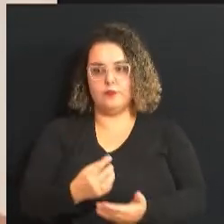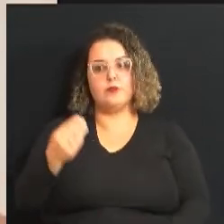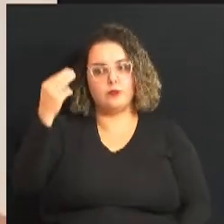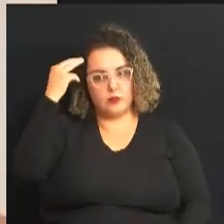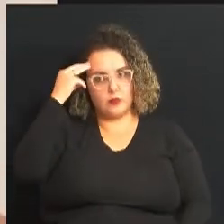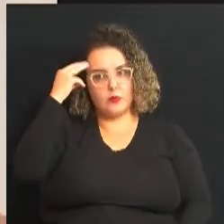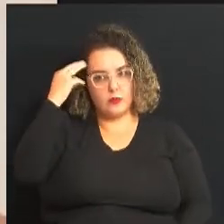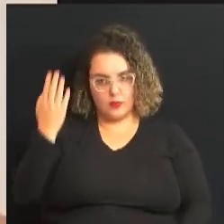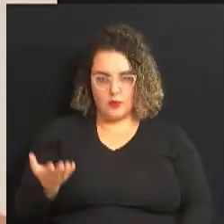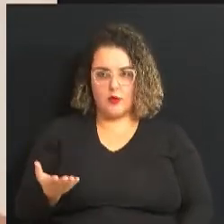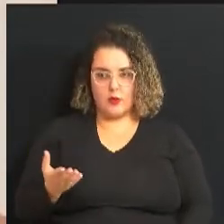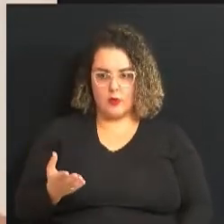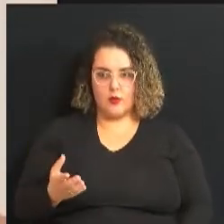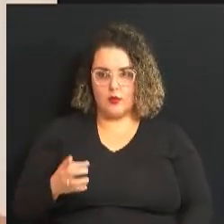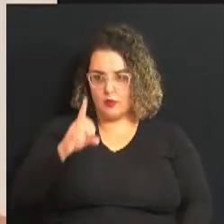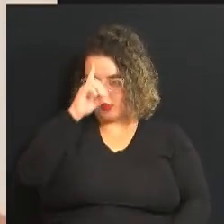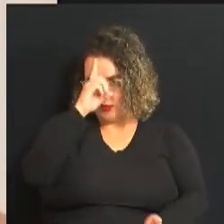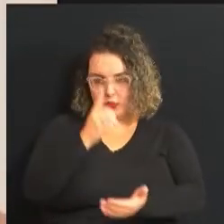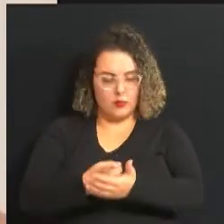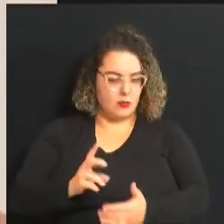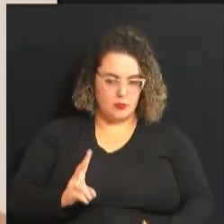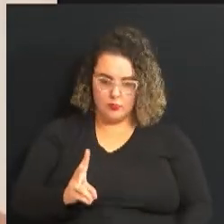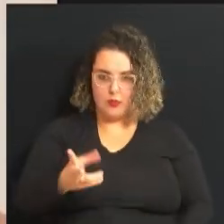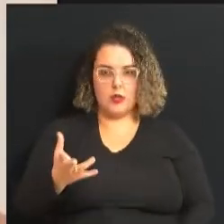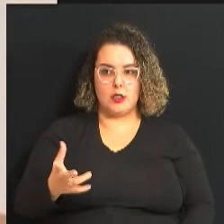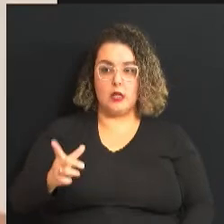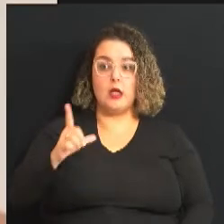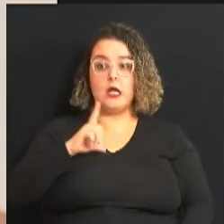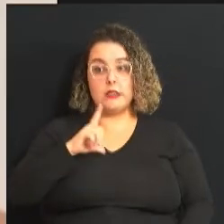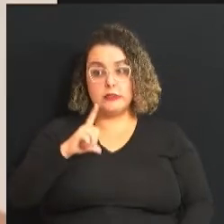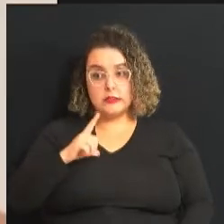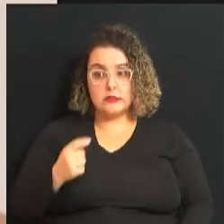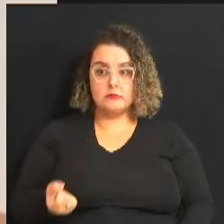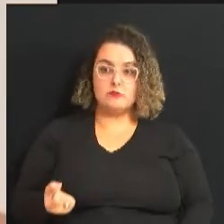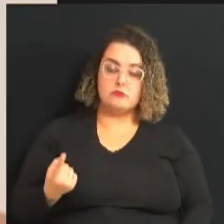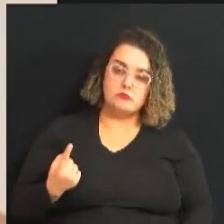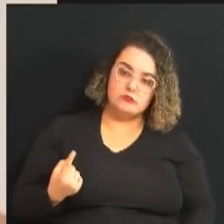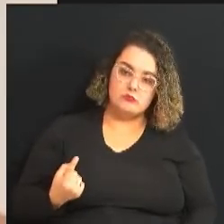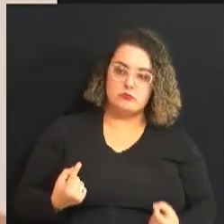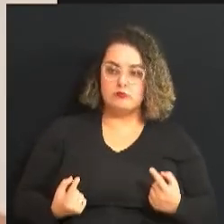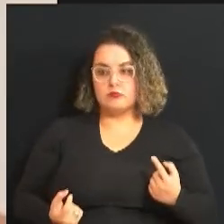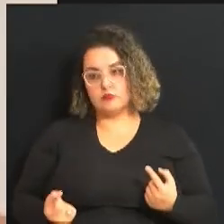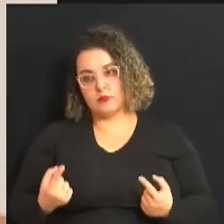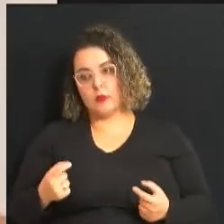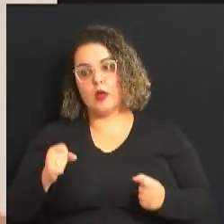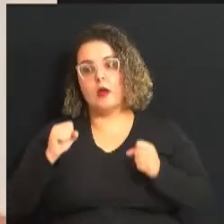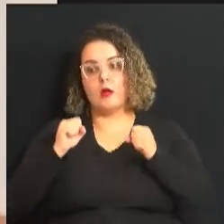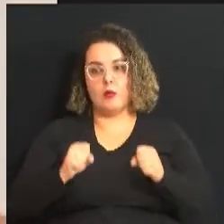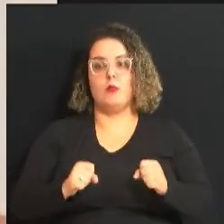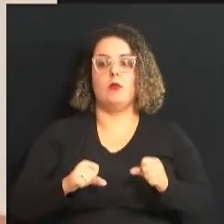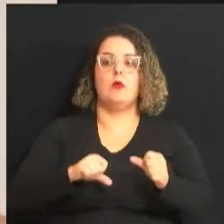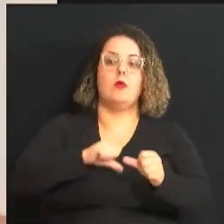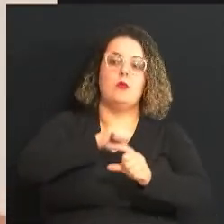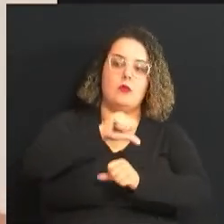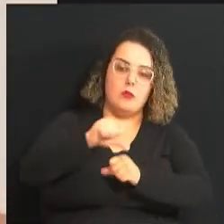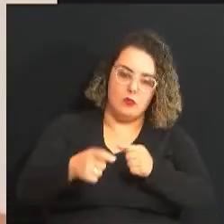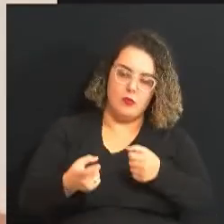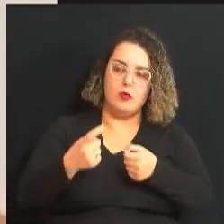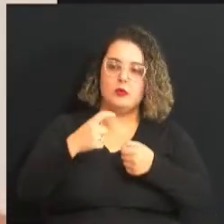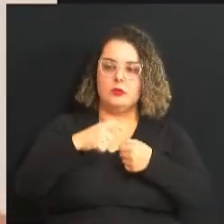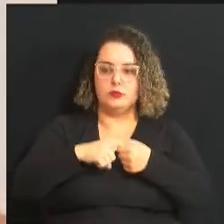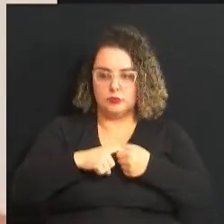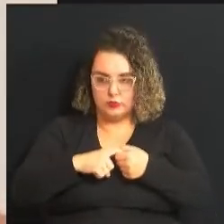tomando uma decisão definitiva. Existem algumas situações onde é possível a reversão, tanto